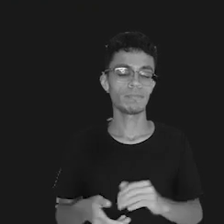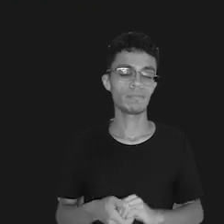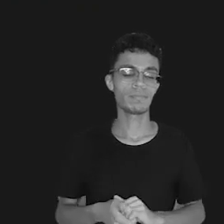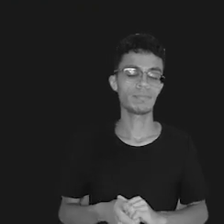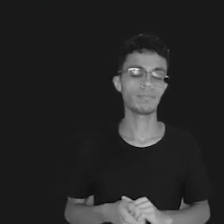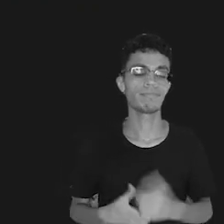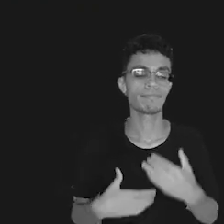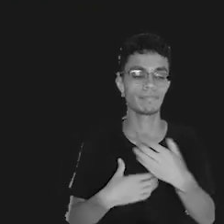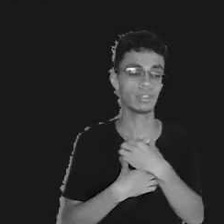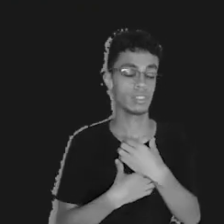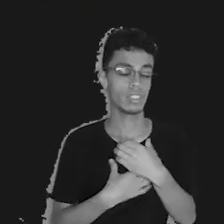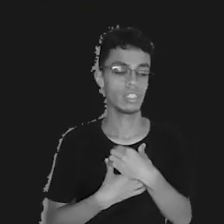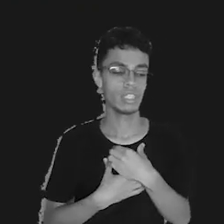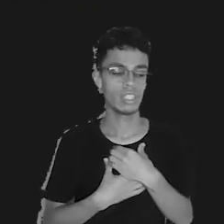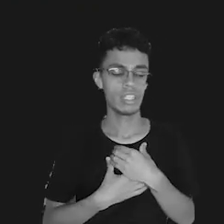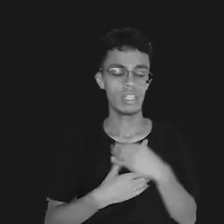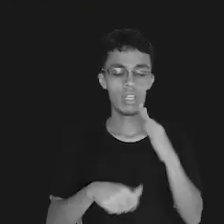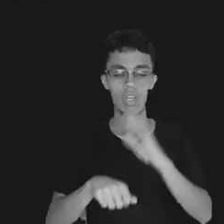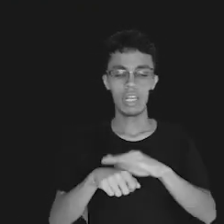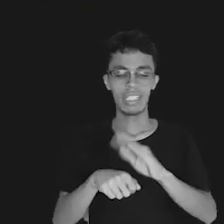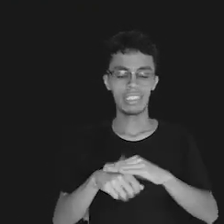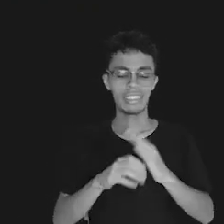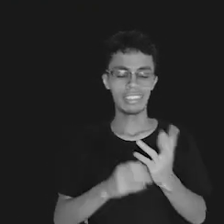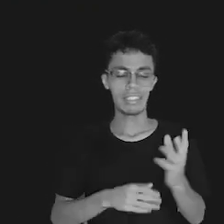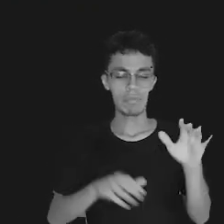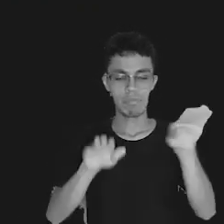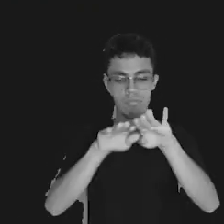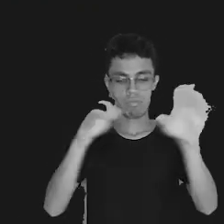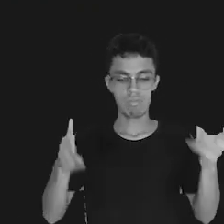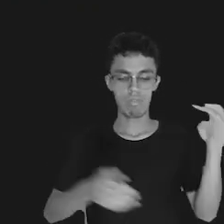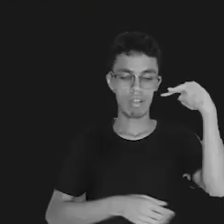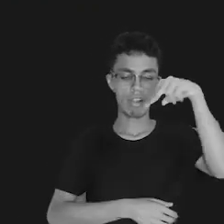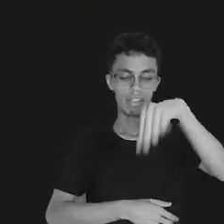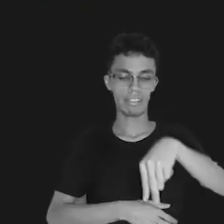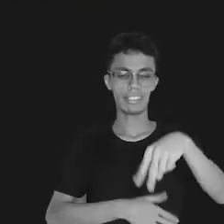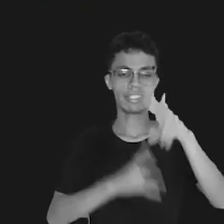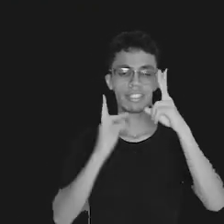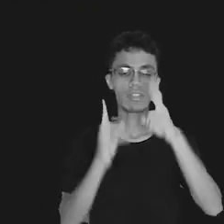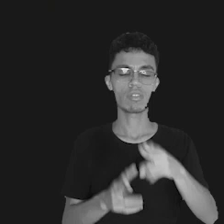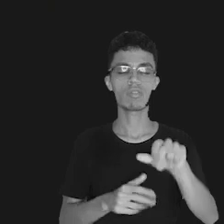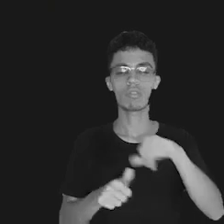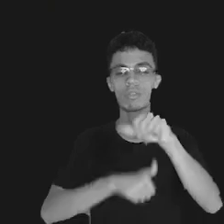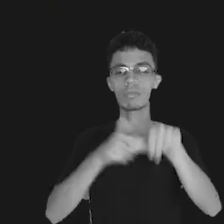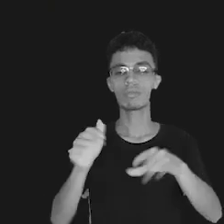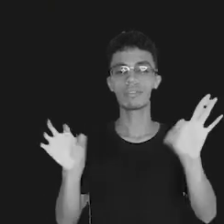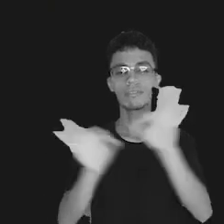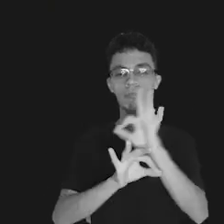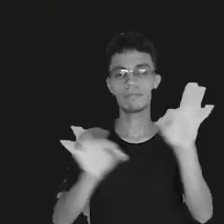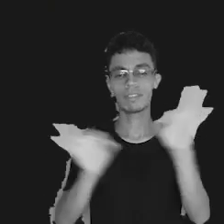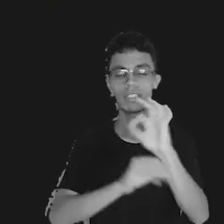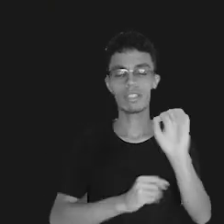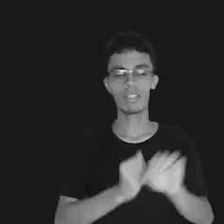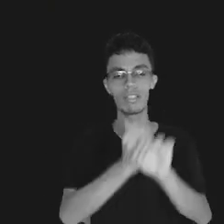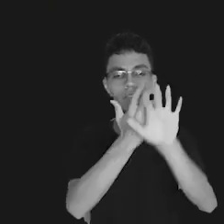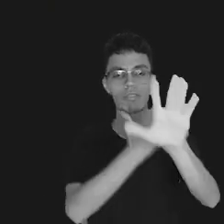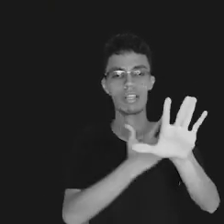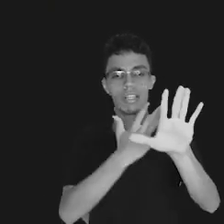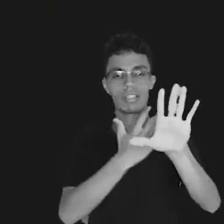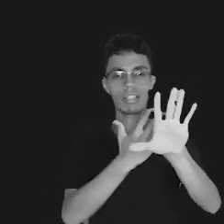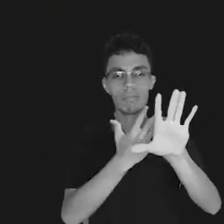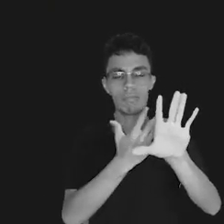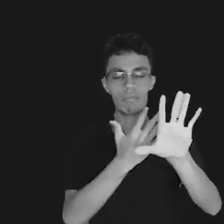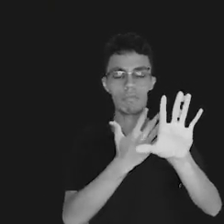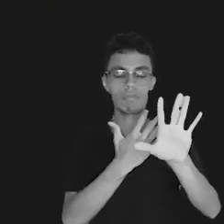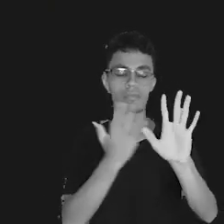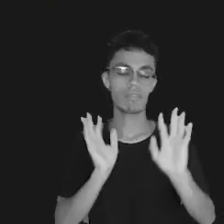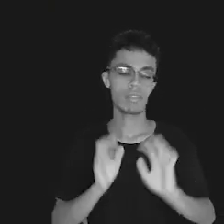a sensação de entrar em cena, a sensação de entrar no palco, aquele momento ali é igualzinho, não muda nada. Apesar da distância e tudo, é